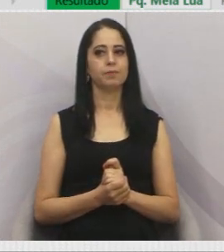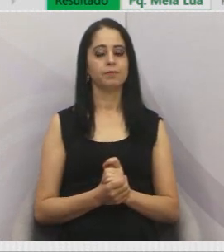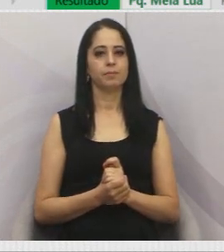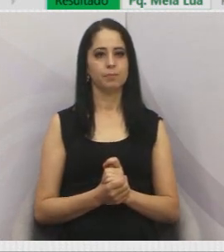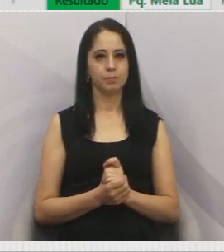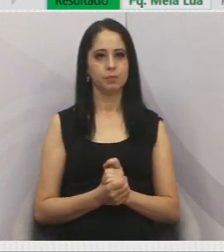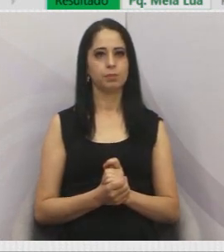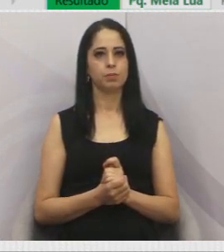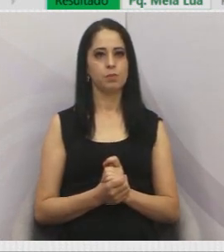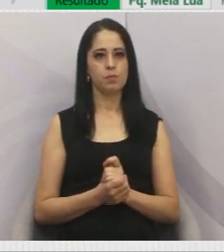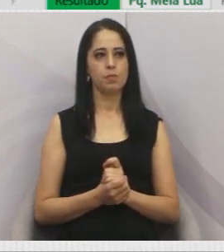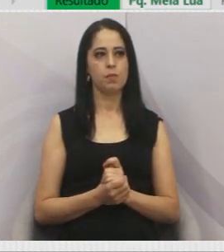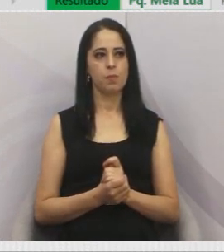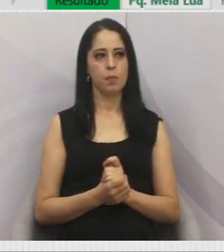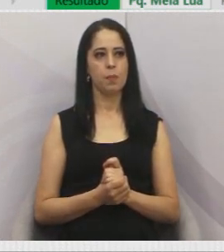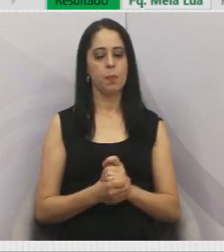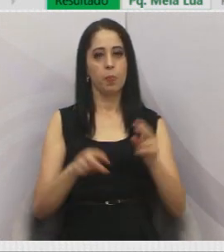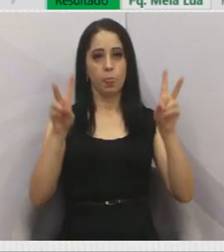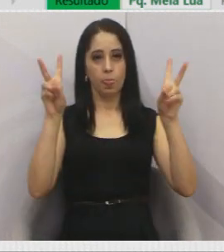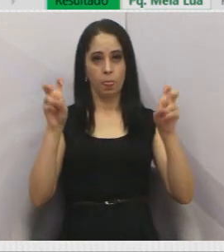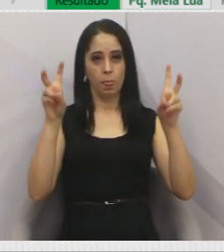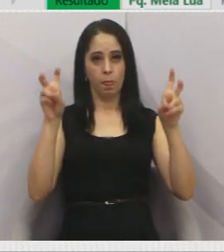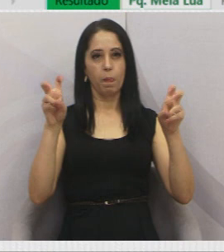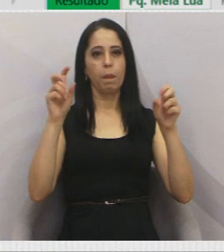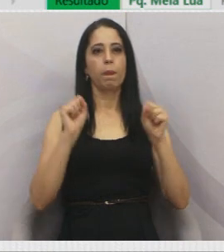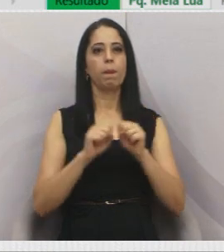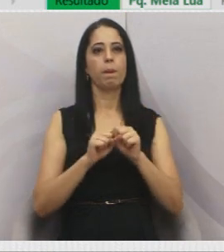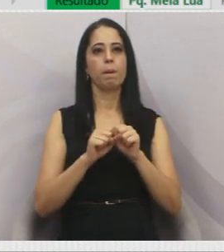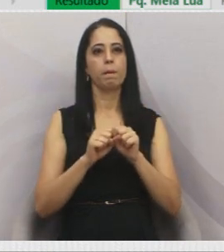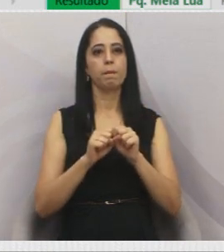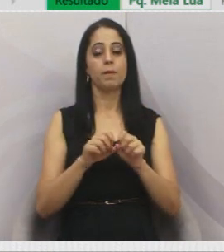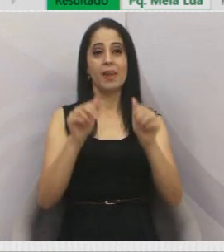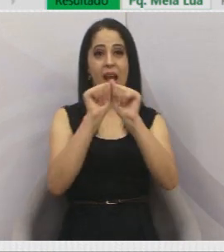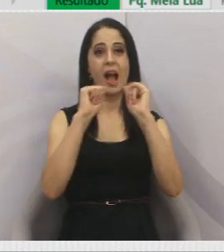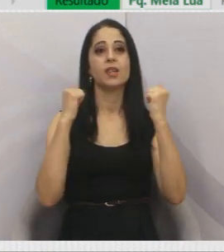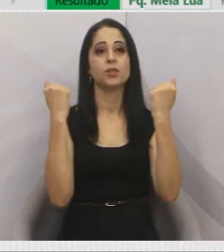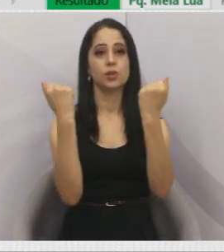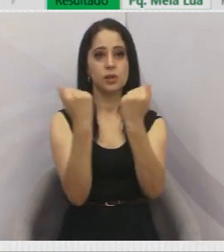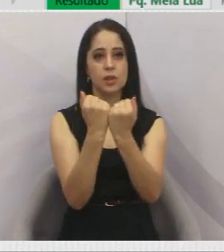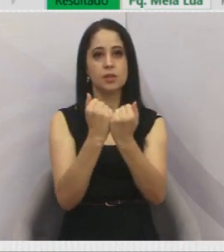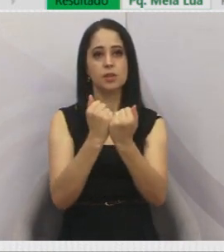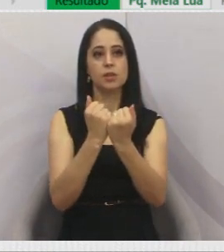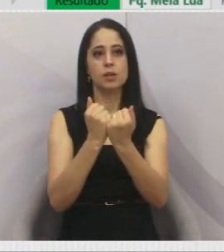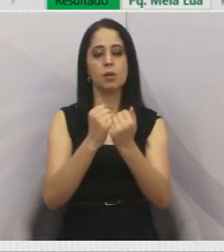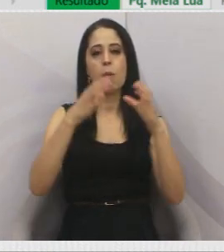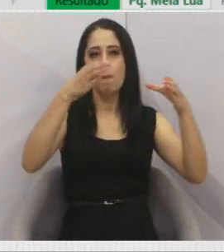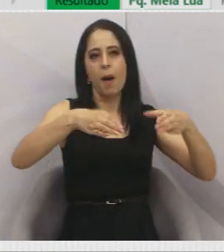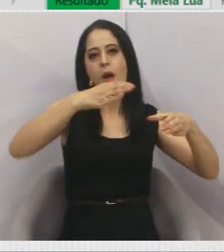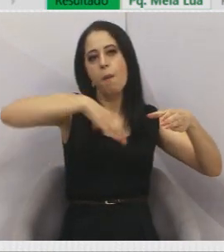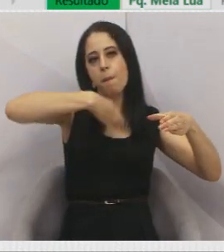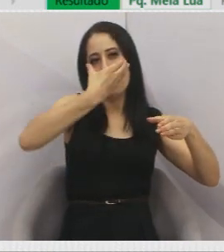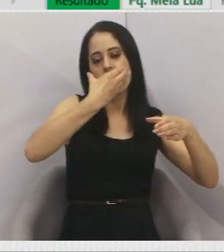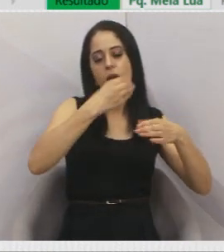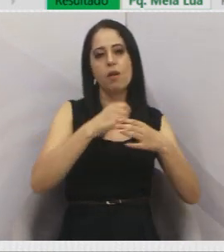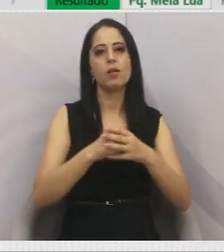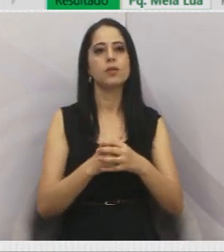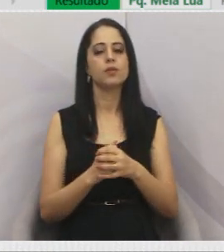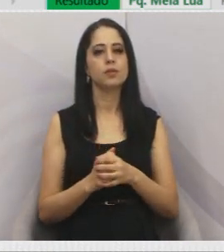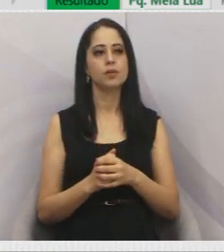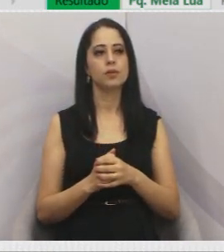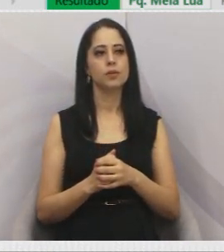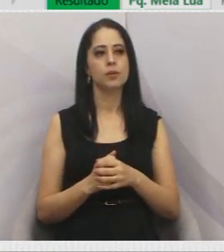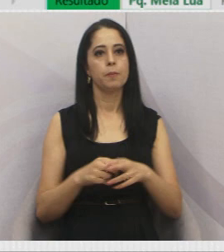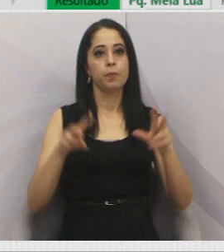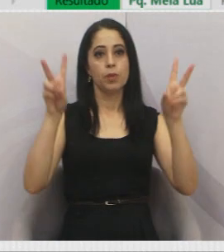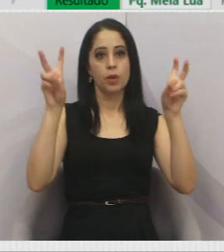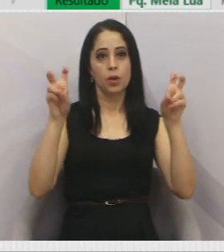Segmento movimentos populares e coletivos. Associação dos Moradores do Jardim Paraíso e Jardim Yolanda.